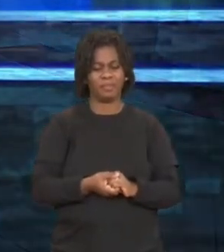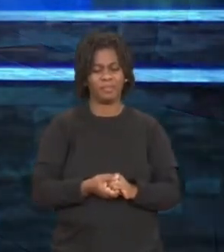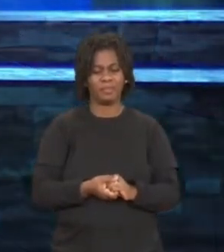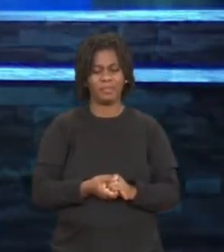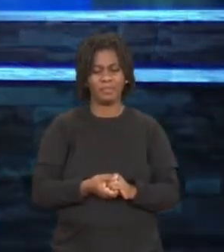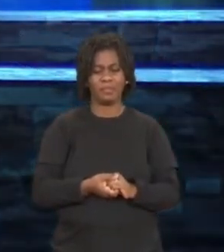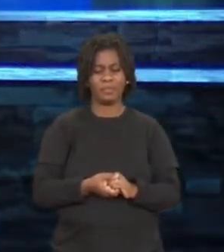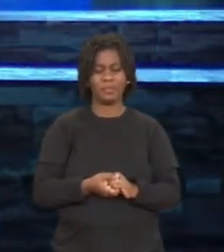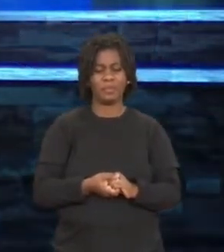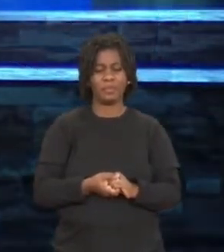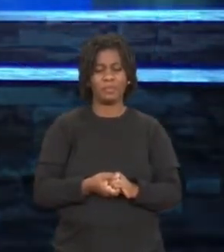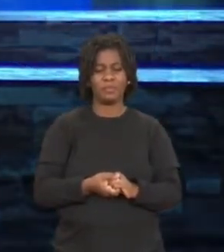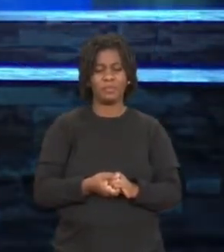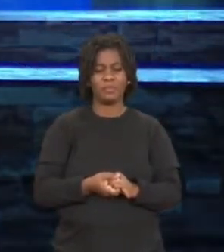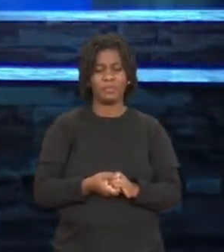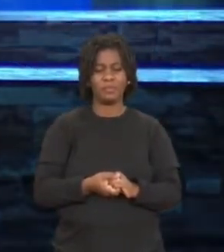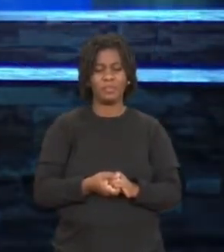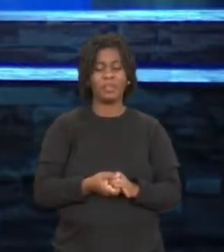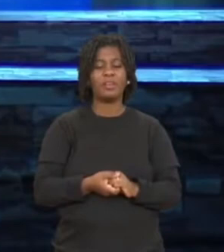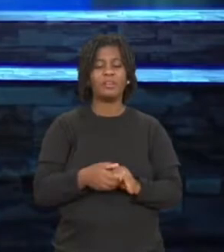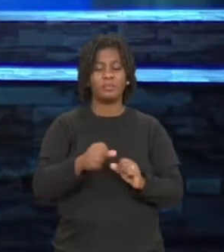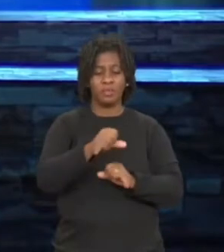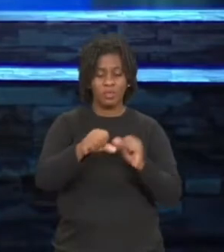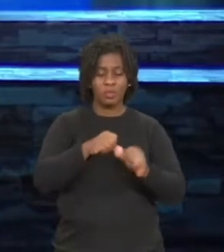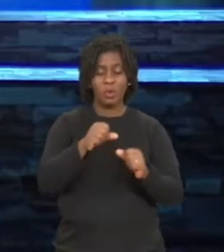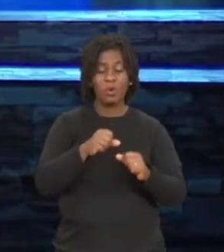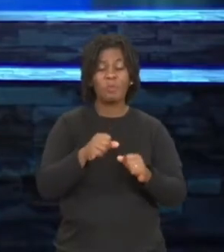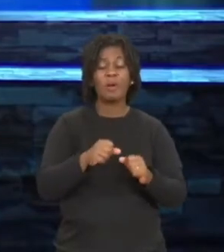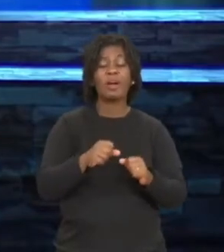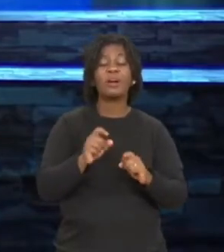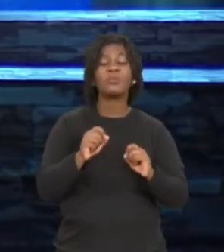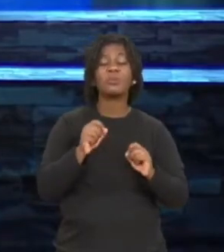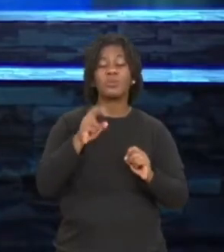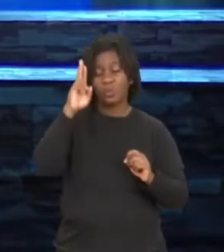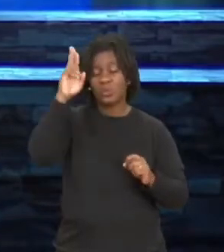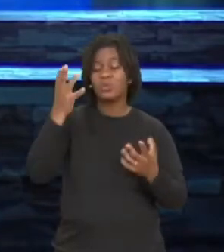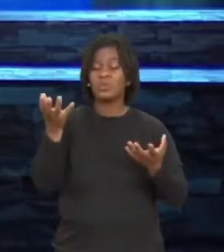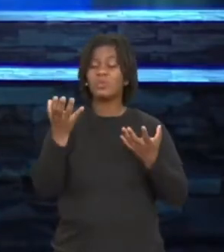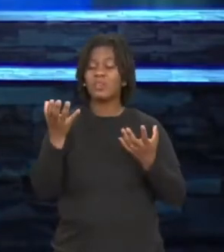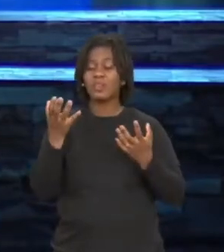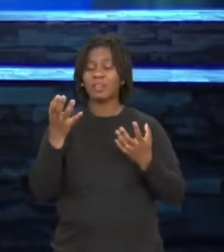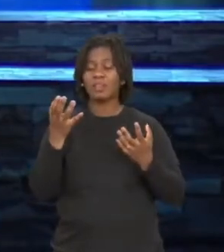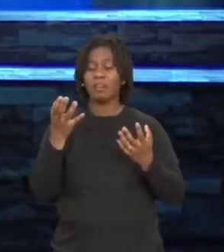ser o que o Senhor quer que eu seja, estar onde o Senhor quer que eu esteja.